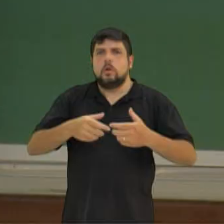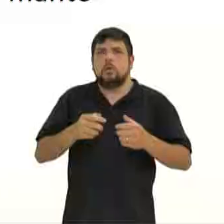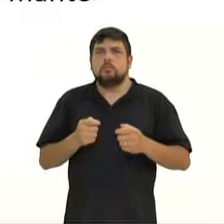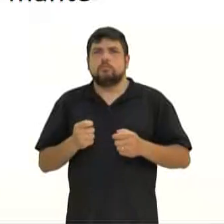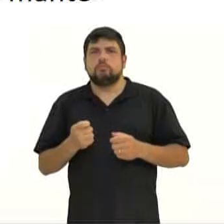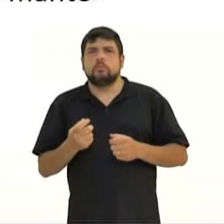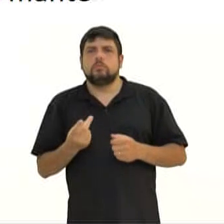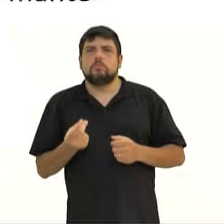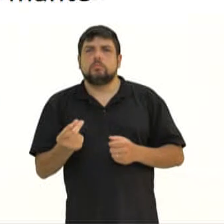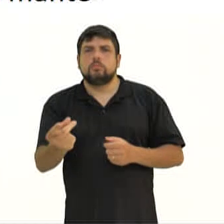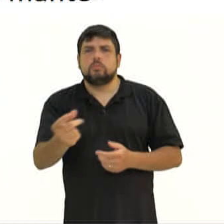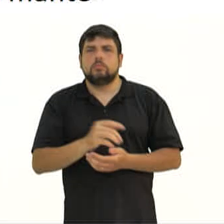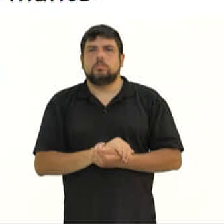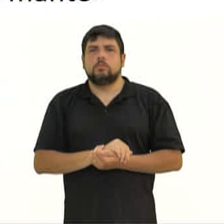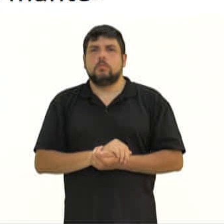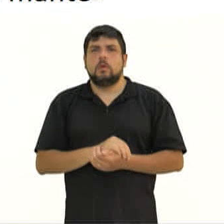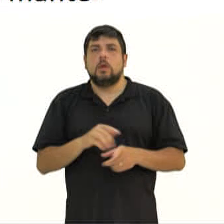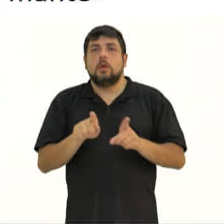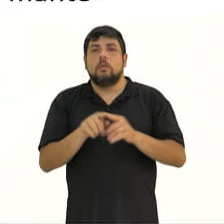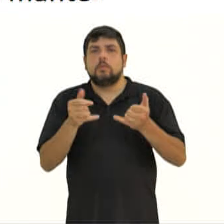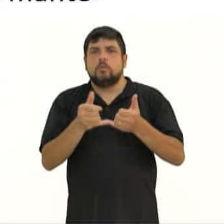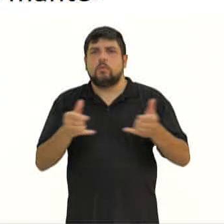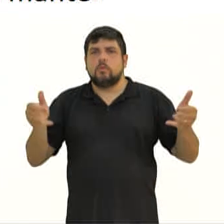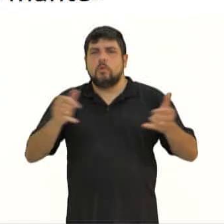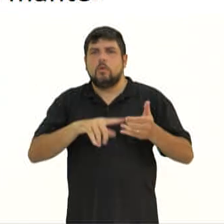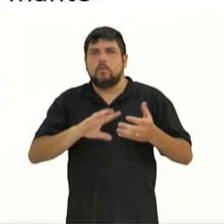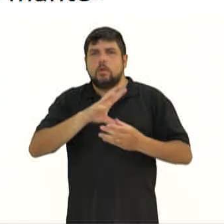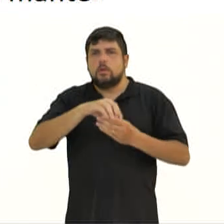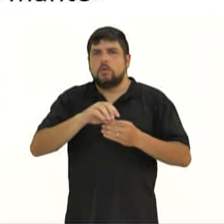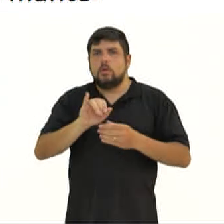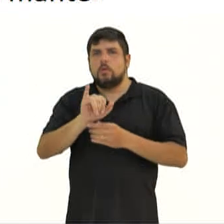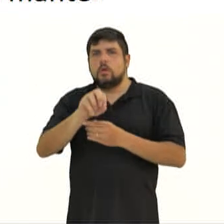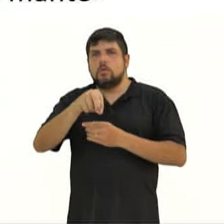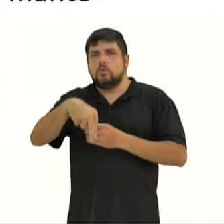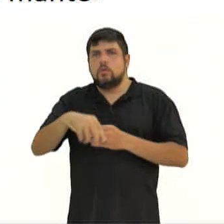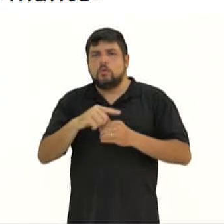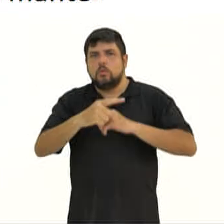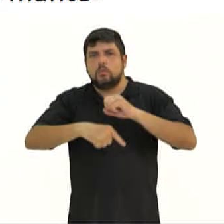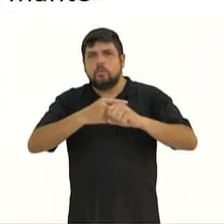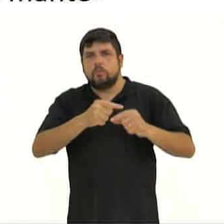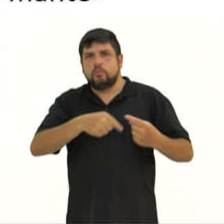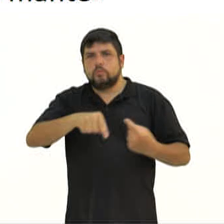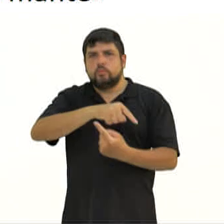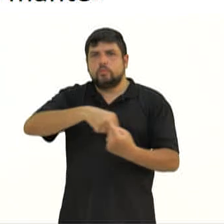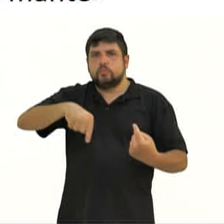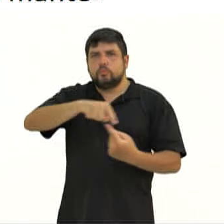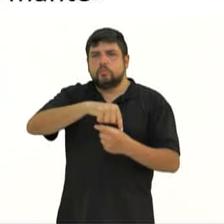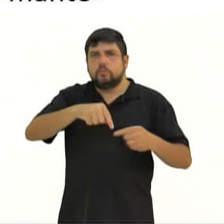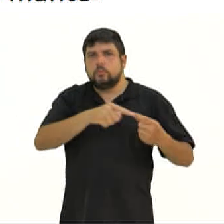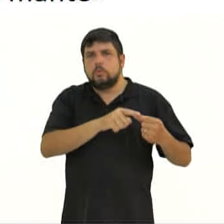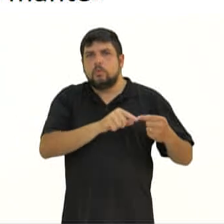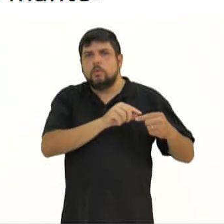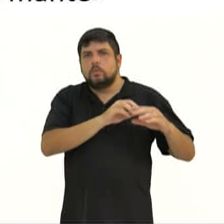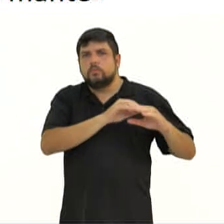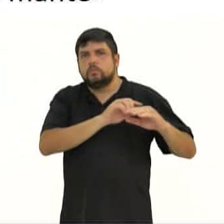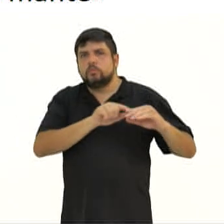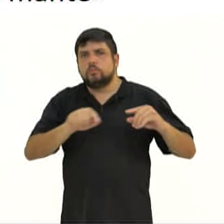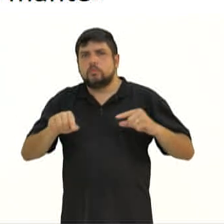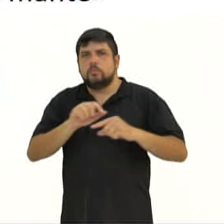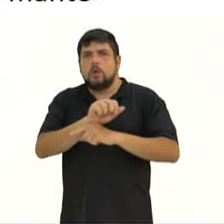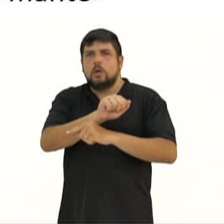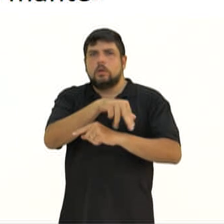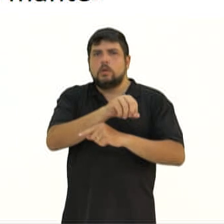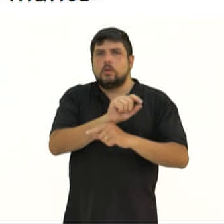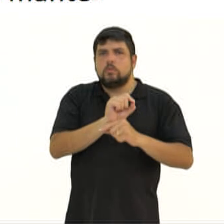condutor elétrico, ou seja, o fio aonde os íons vão estar se conduzindo, percorrendo o caminho entre o ânodo e